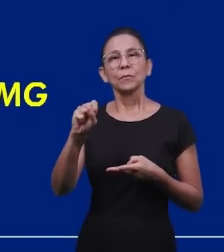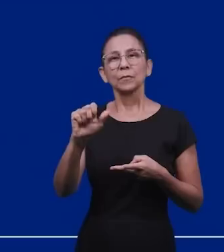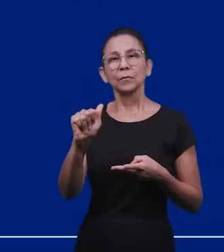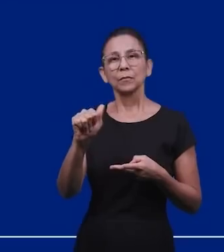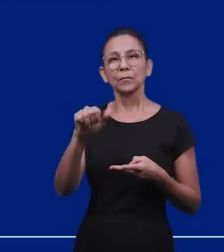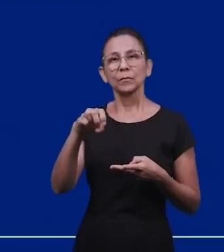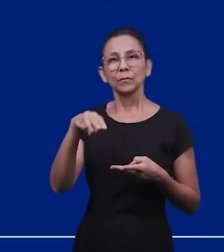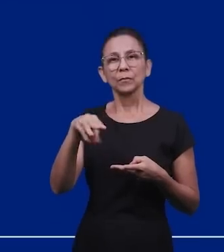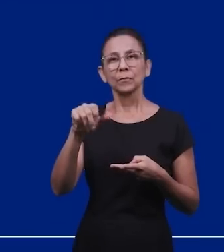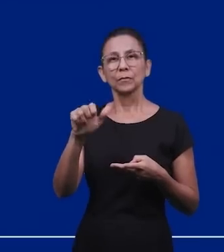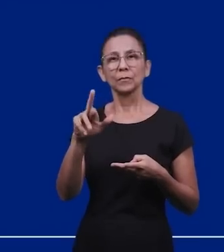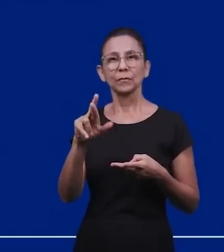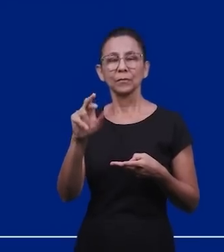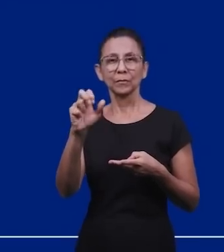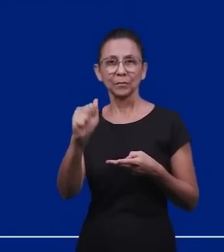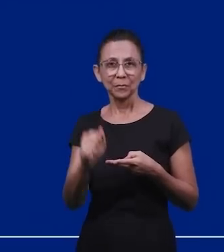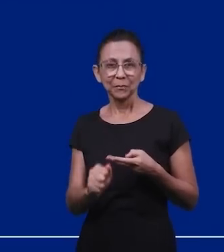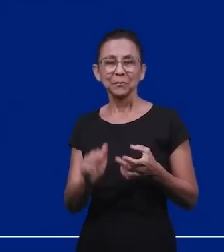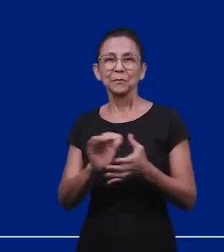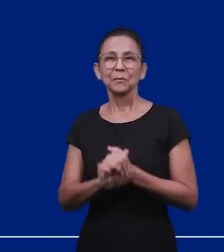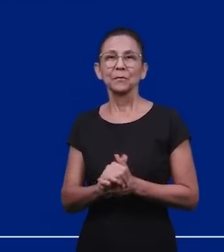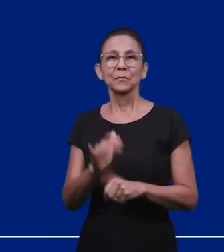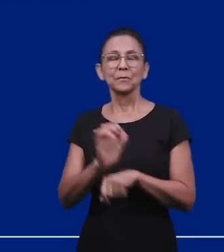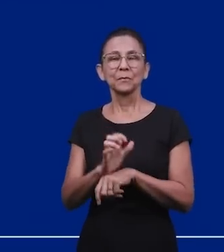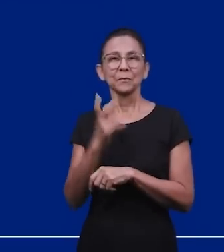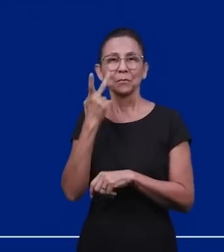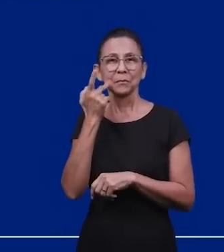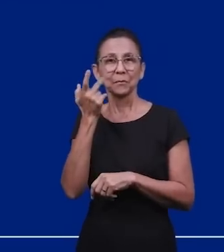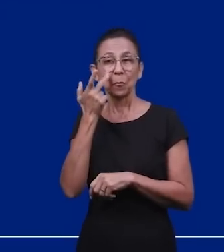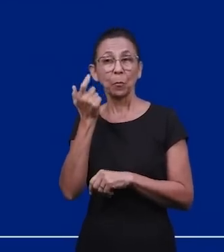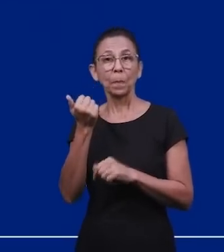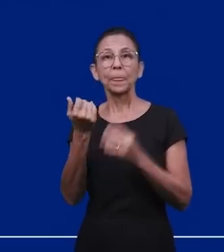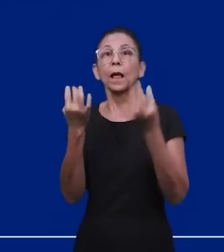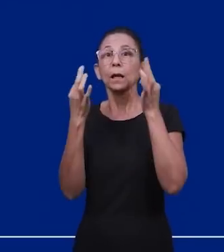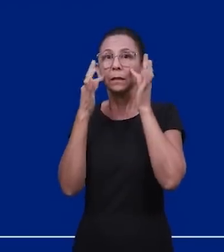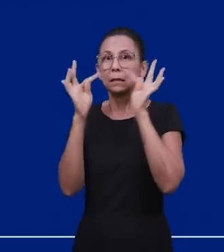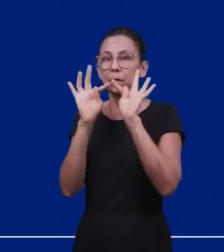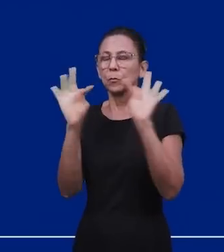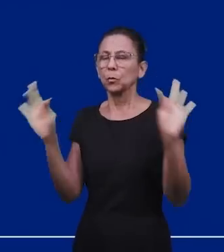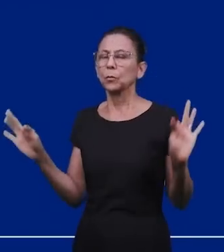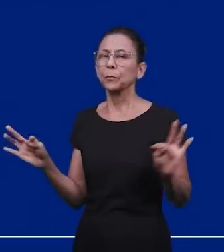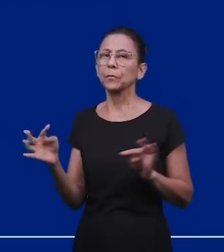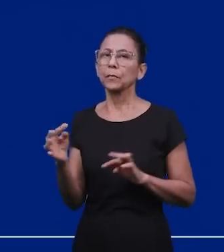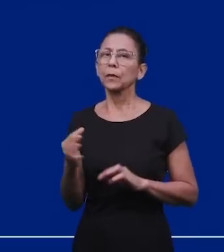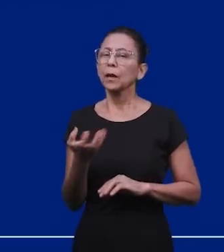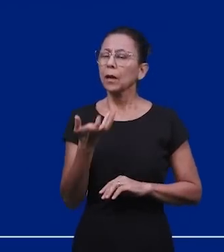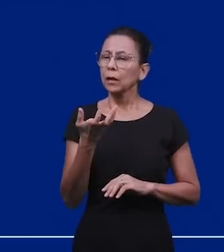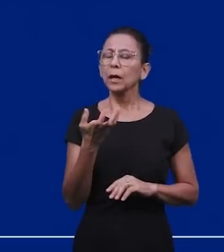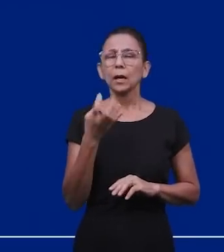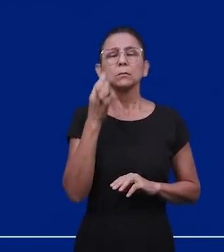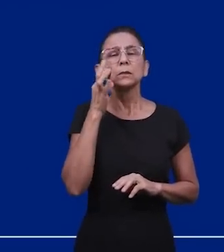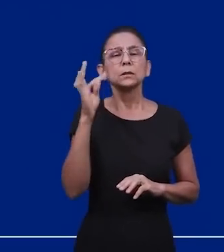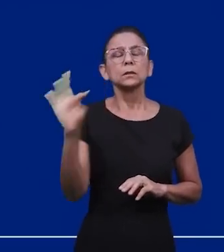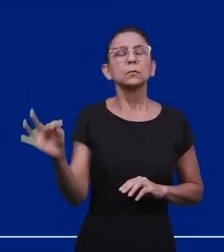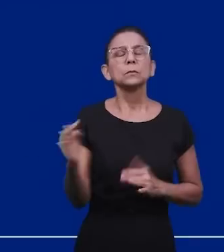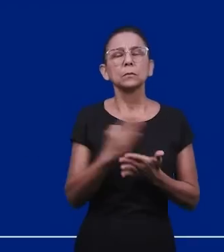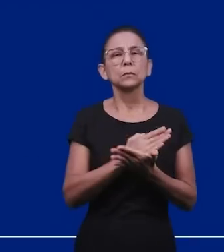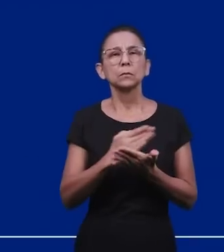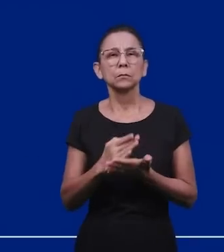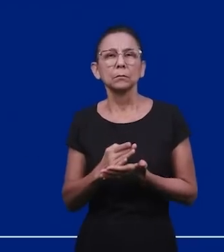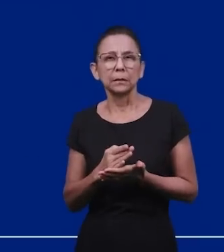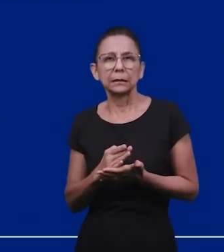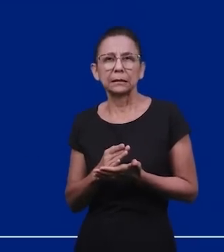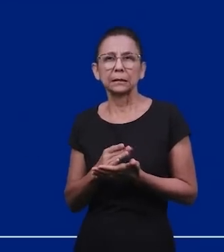de Samara de Souza Barbosa, de Fortaleza, Ceará, e ela conta um testemunho. Ela diz o seguinte, quero dar um testemunho. Comecei